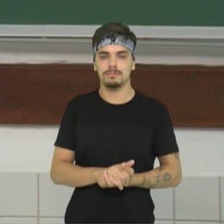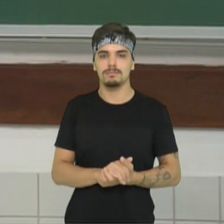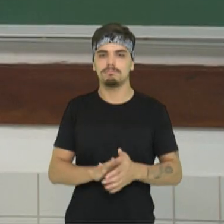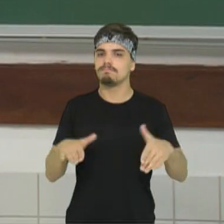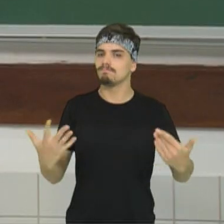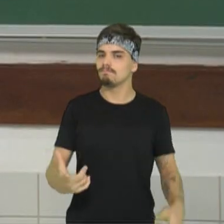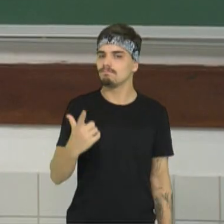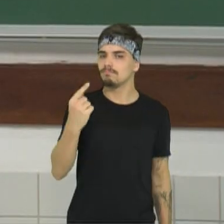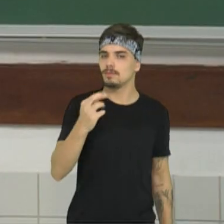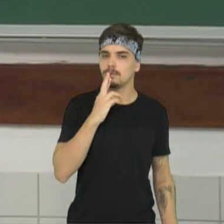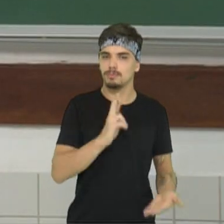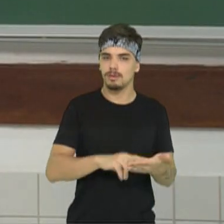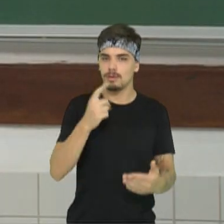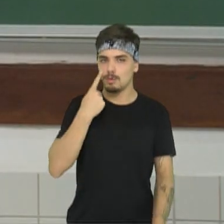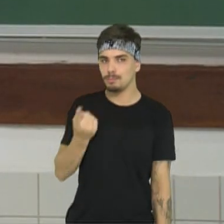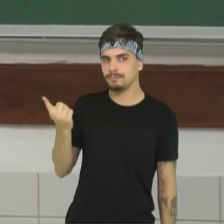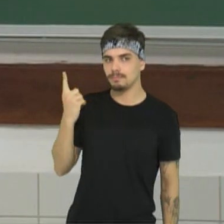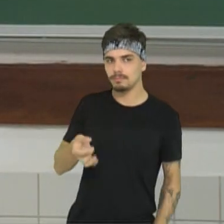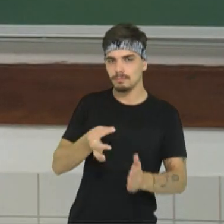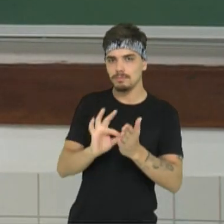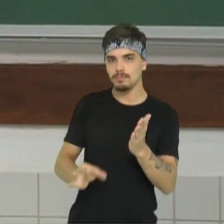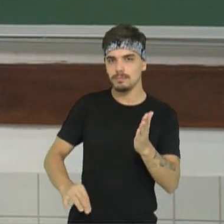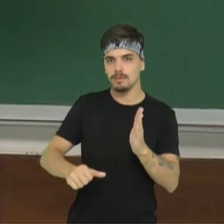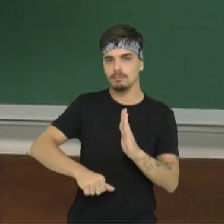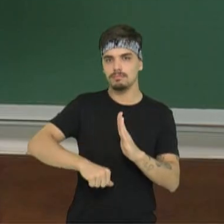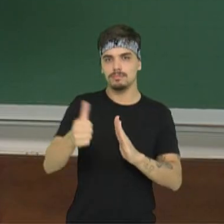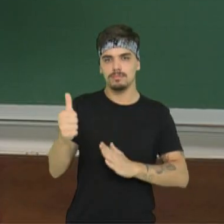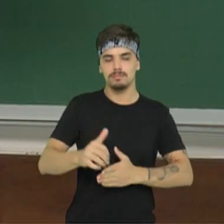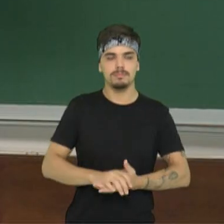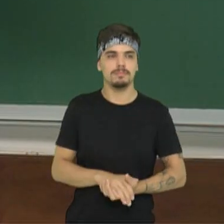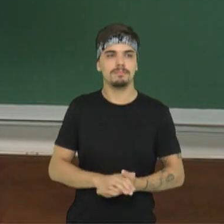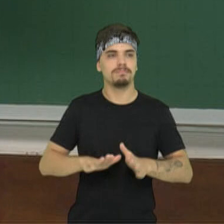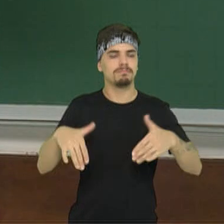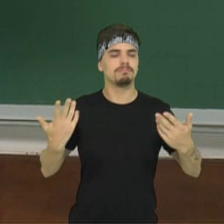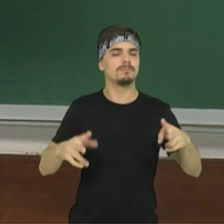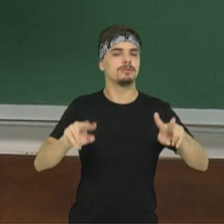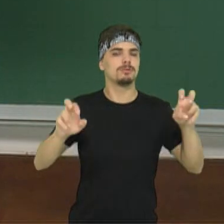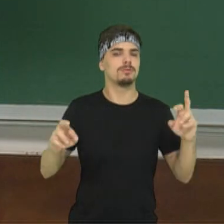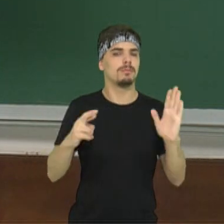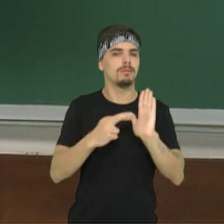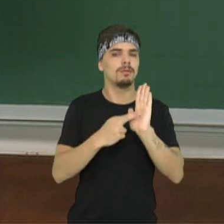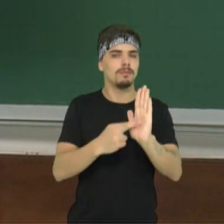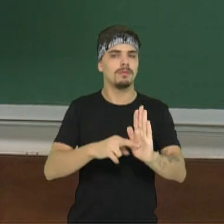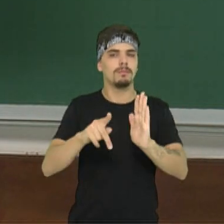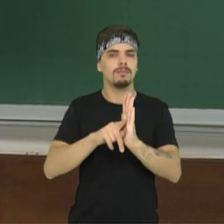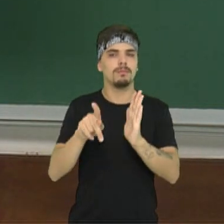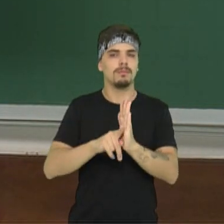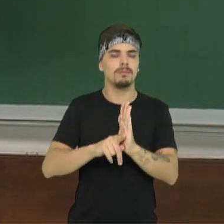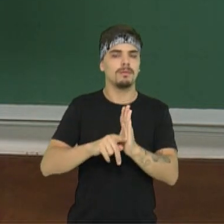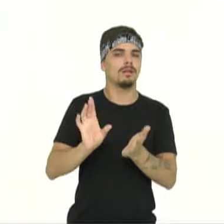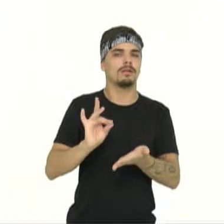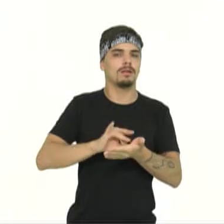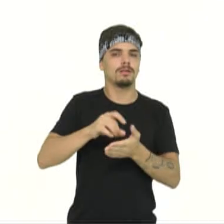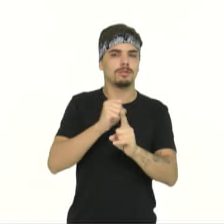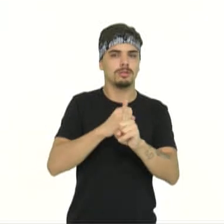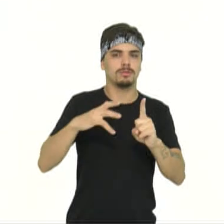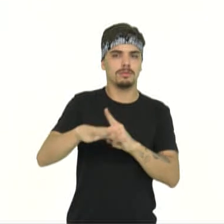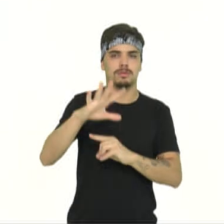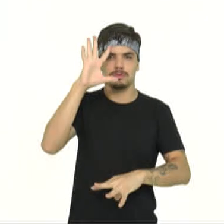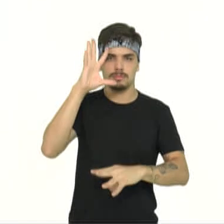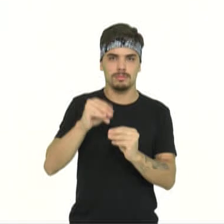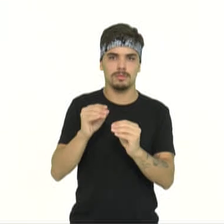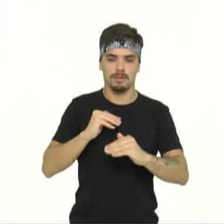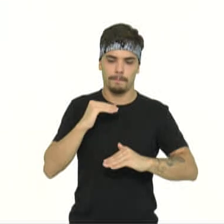Vamos lá então, pessoal, estamos de volta para a correção do nosso primeiro questionário. Refere-se à análise da realidade de uma sociedade, compreendendo sua